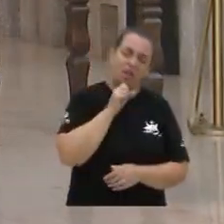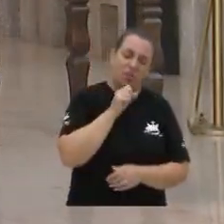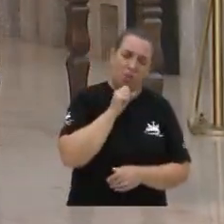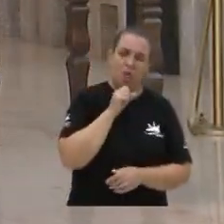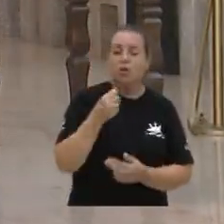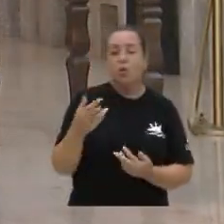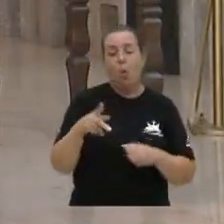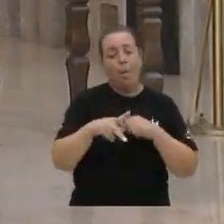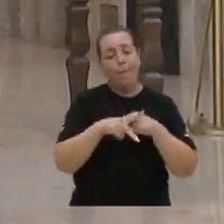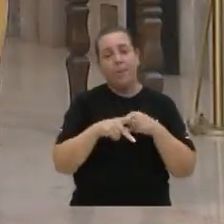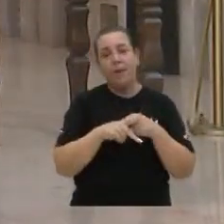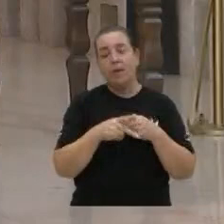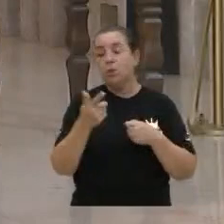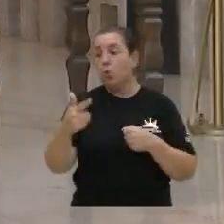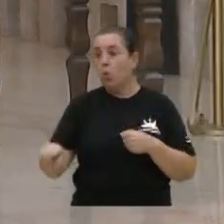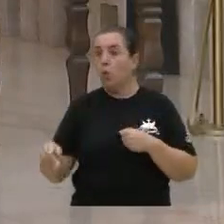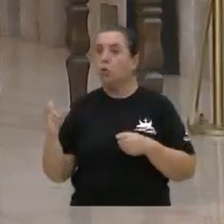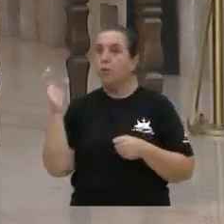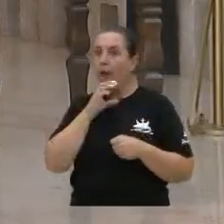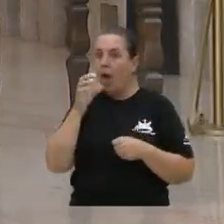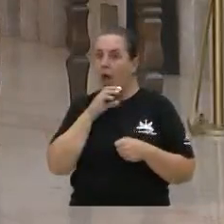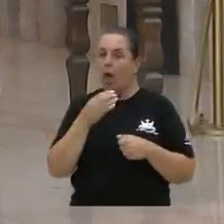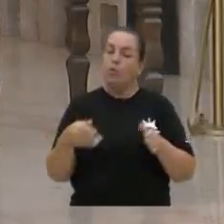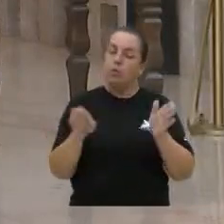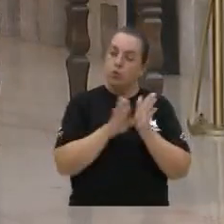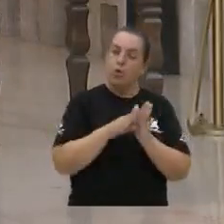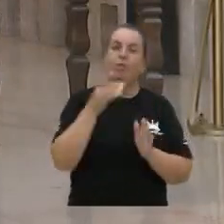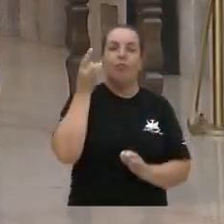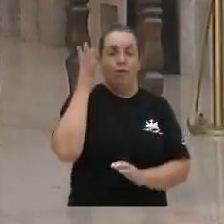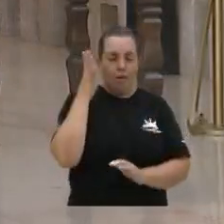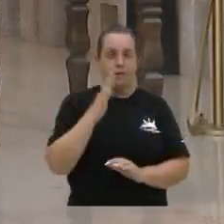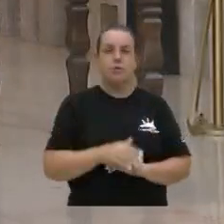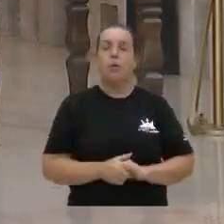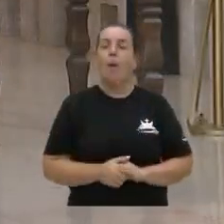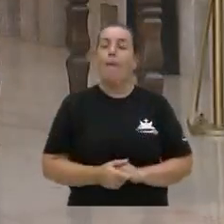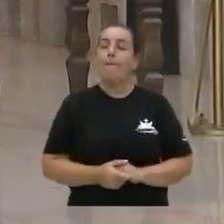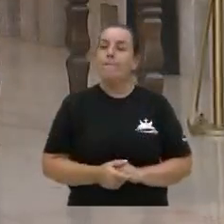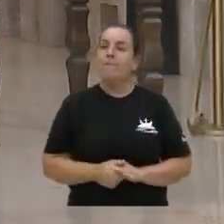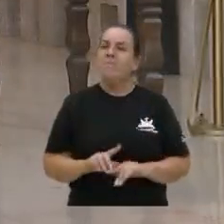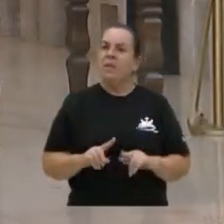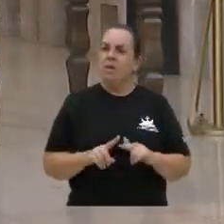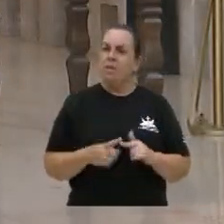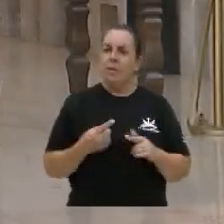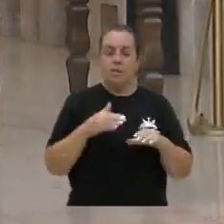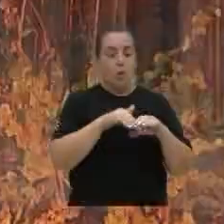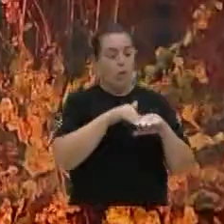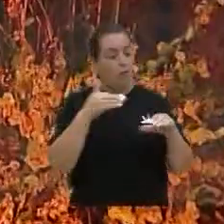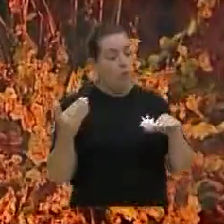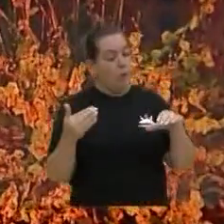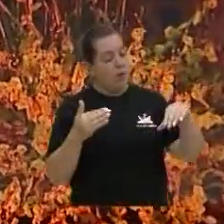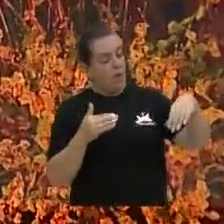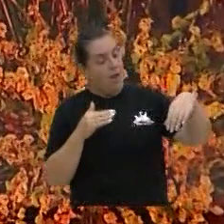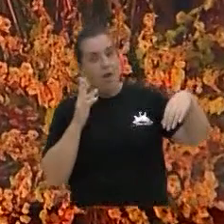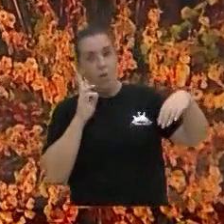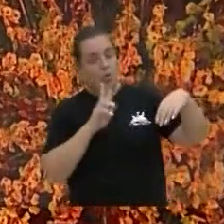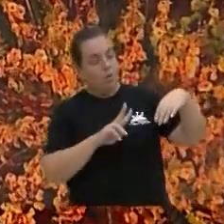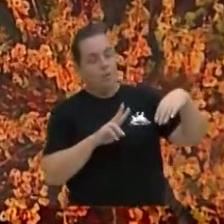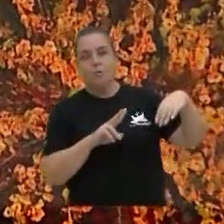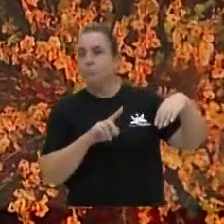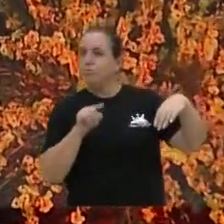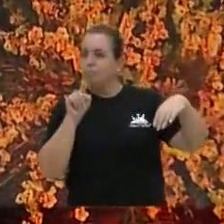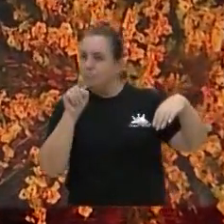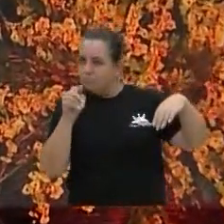Pedro, outros mais rápidos chegam mais fácil, mas de fora do túmulo não se